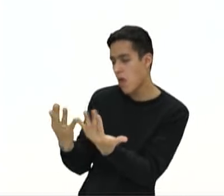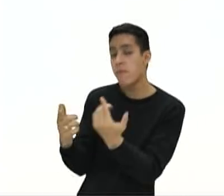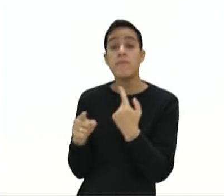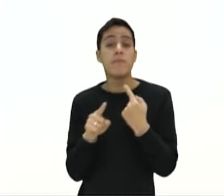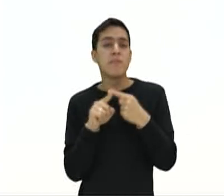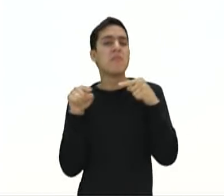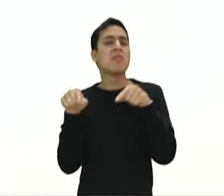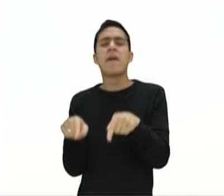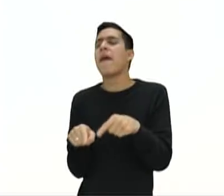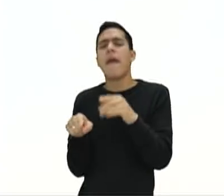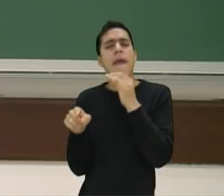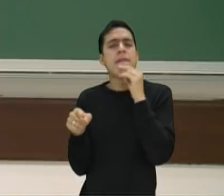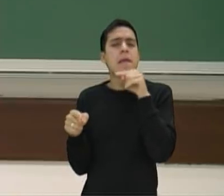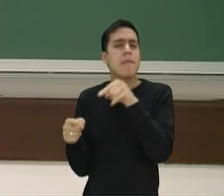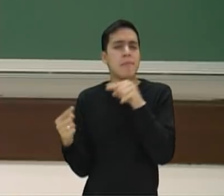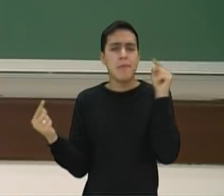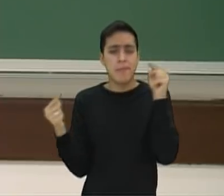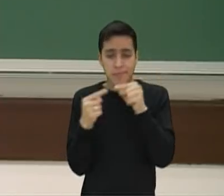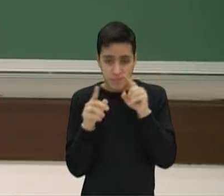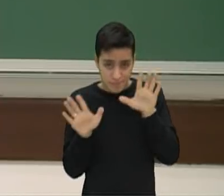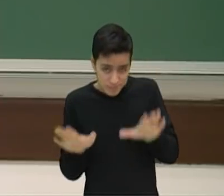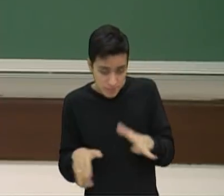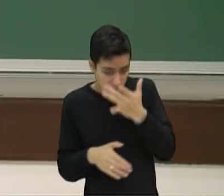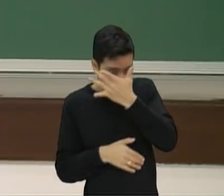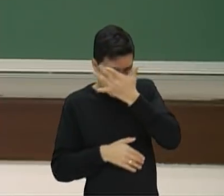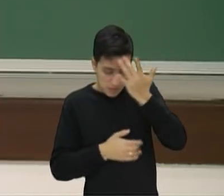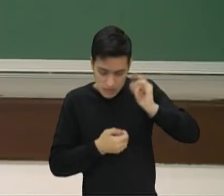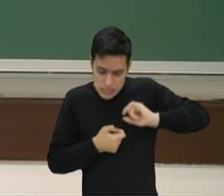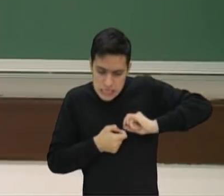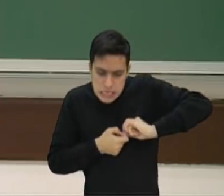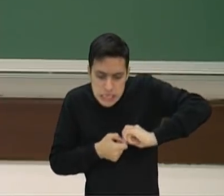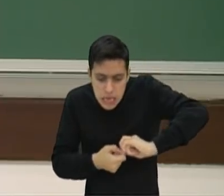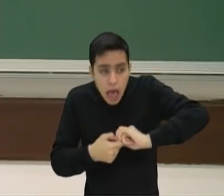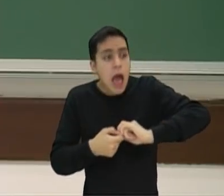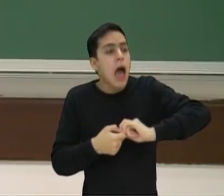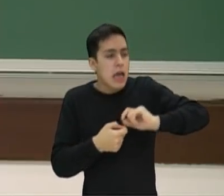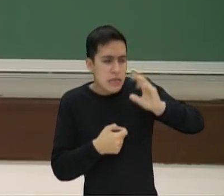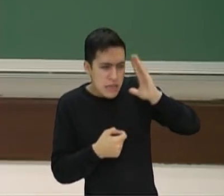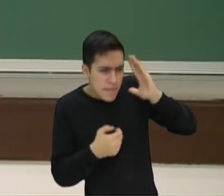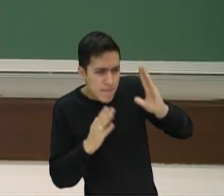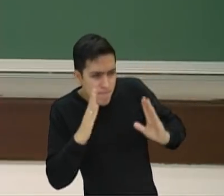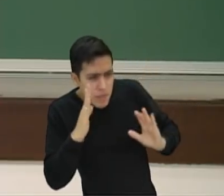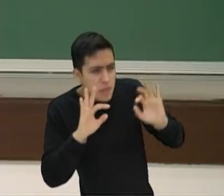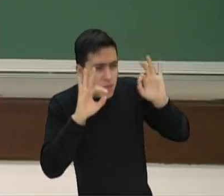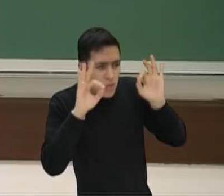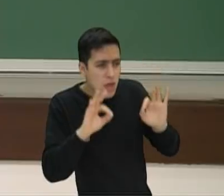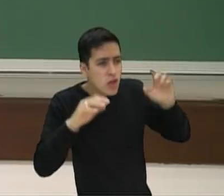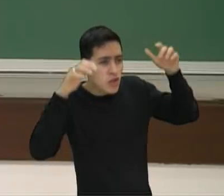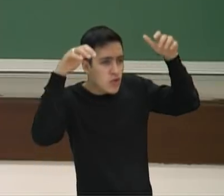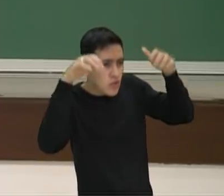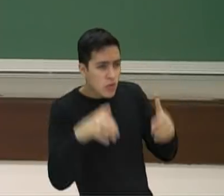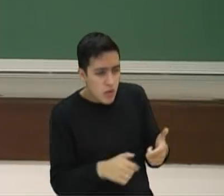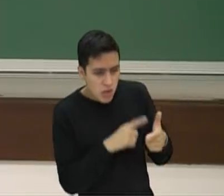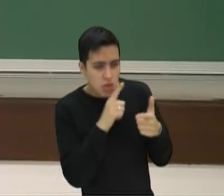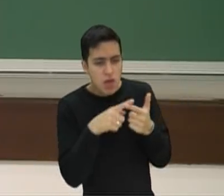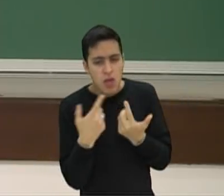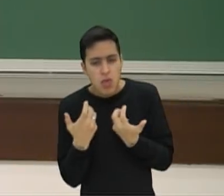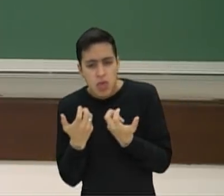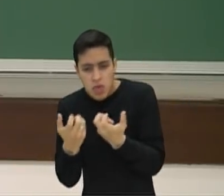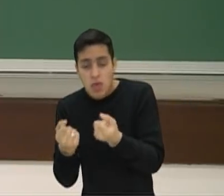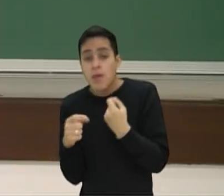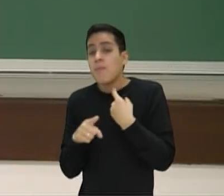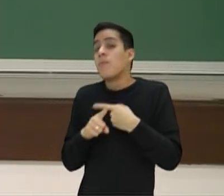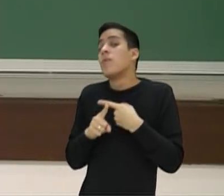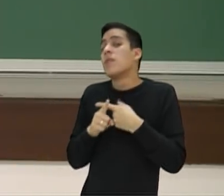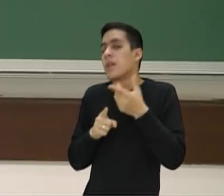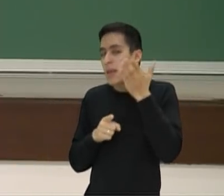como exemplo? O agricultor, ele precisa saber o período de seca e de chuva para saber se a planta